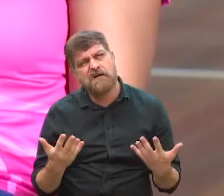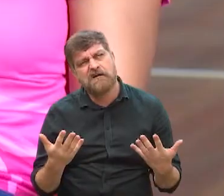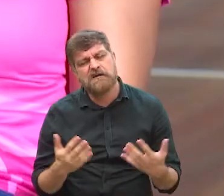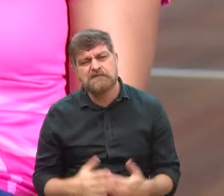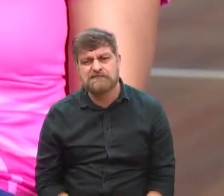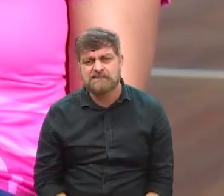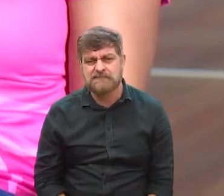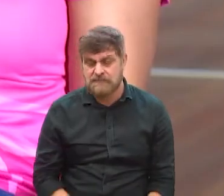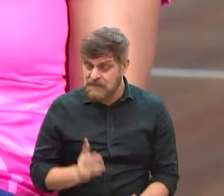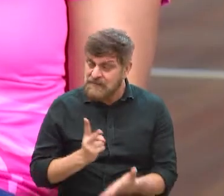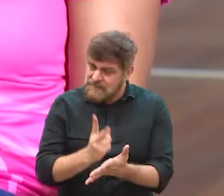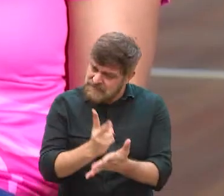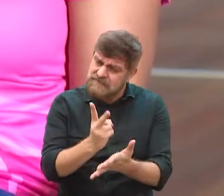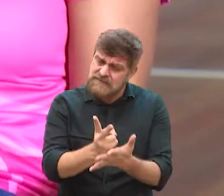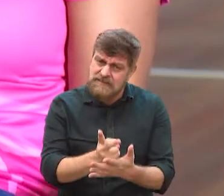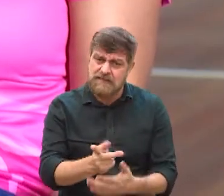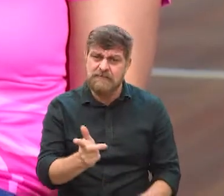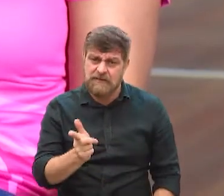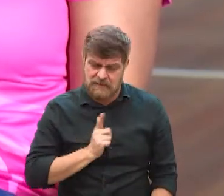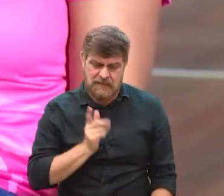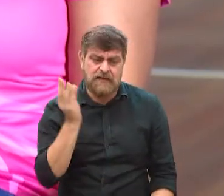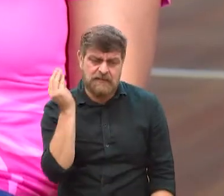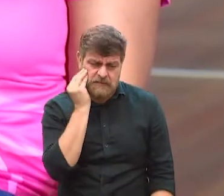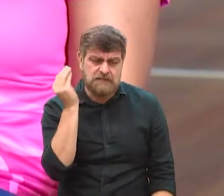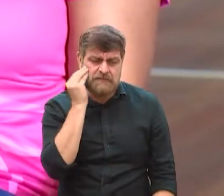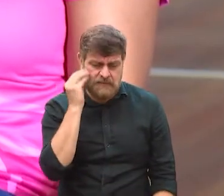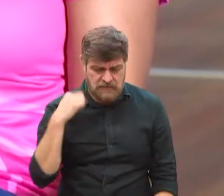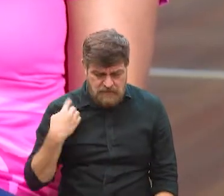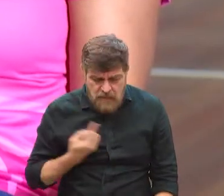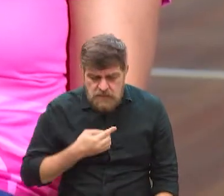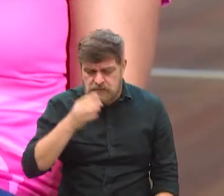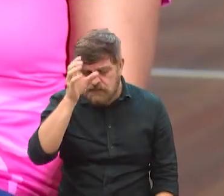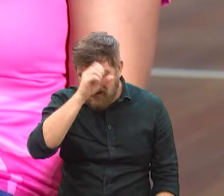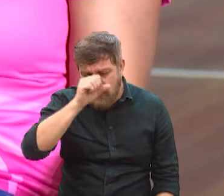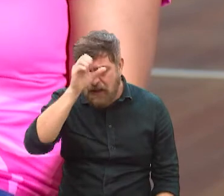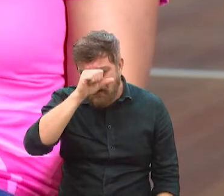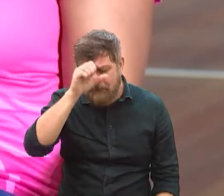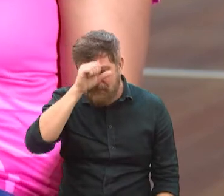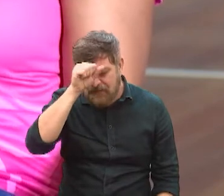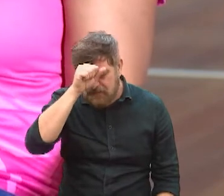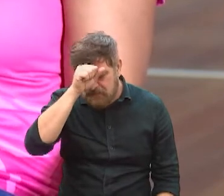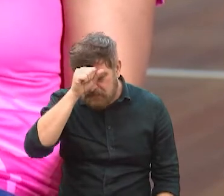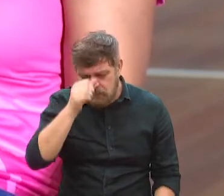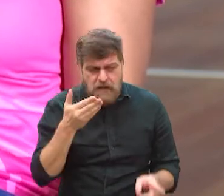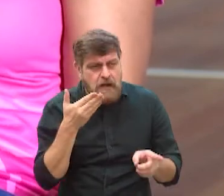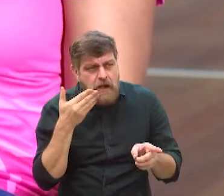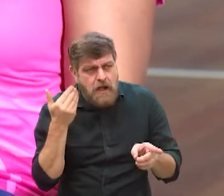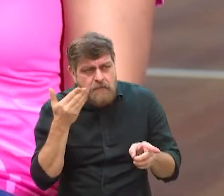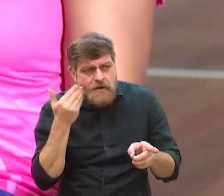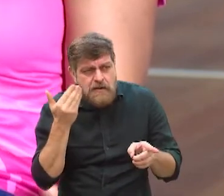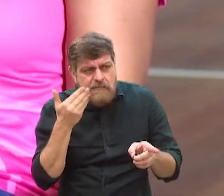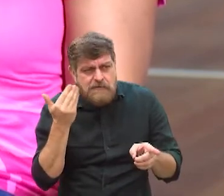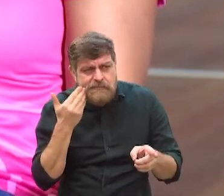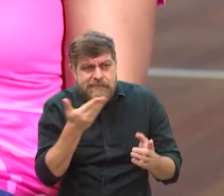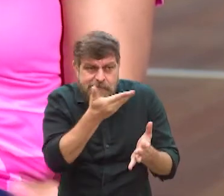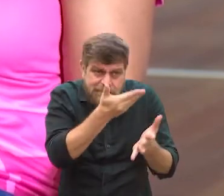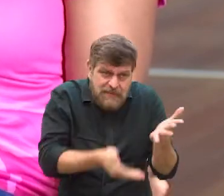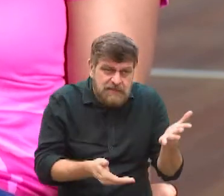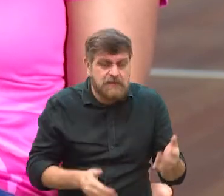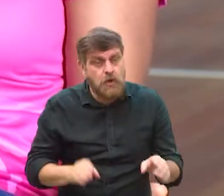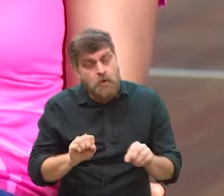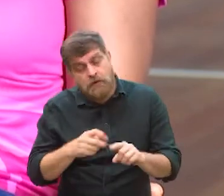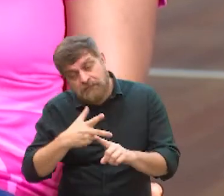Acho que sempre tem, né, uma lição que a gente tira de tudo,